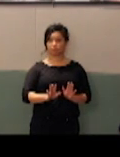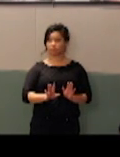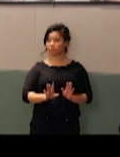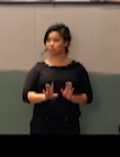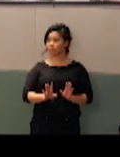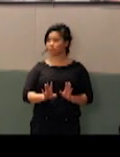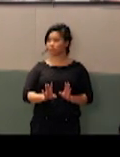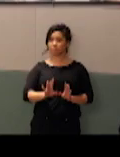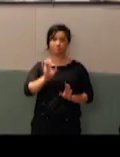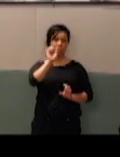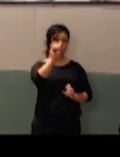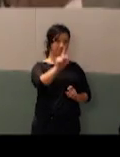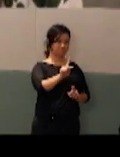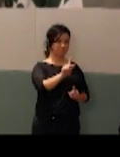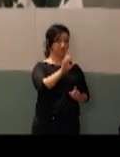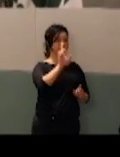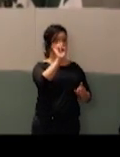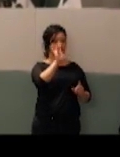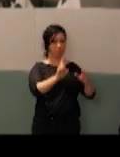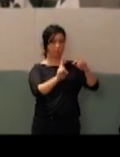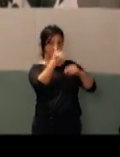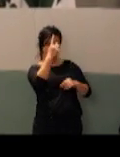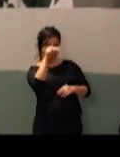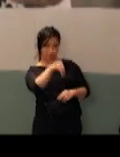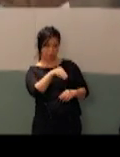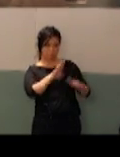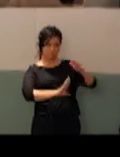Bom, dá licença, um minutinho, por favor.